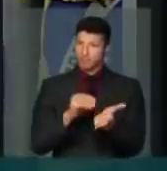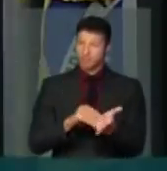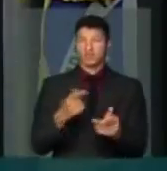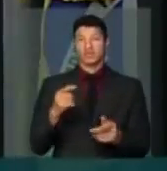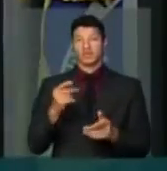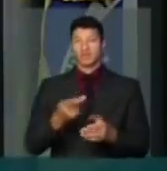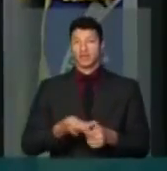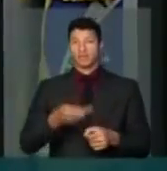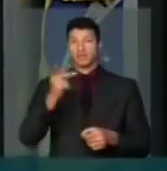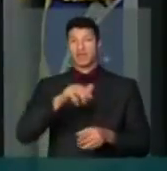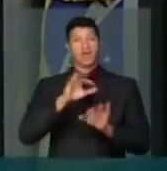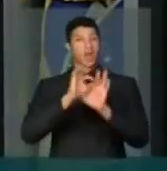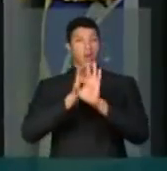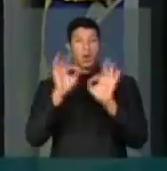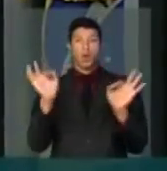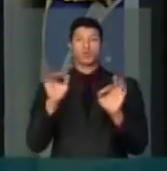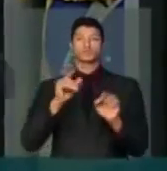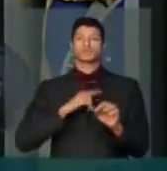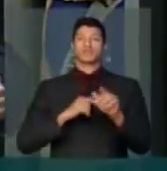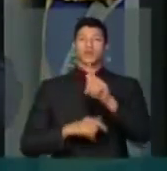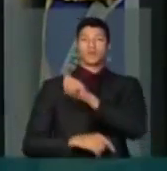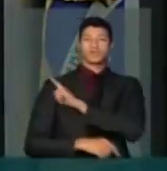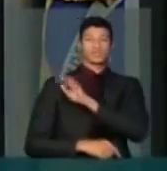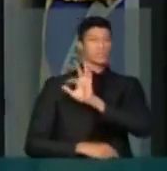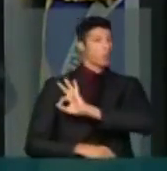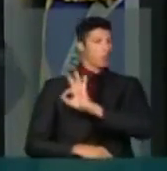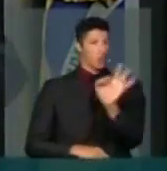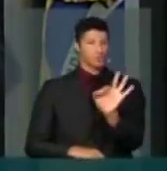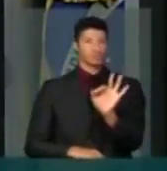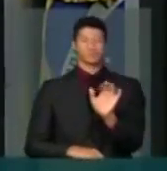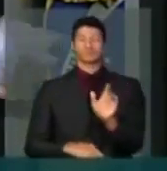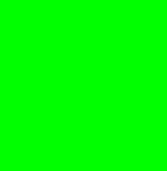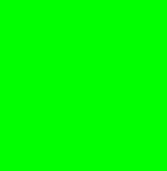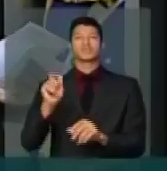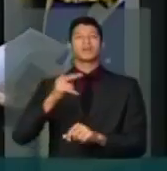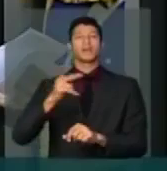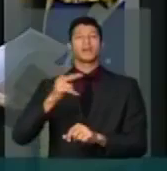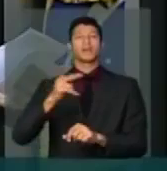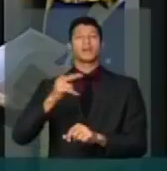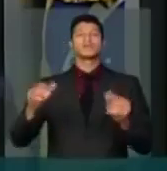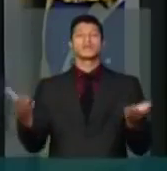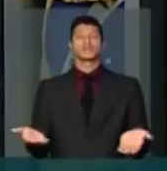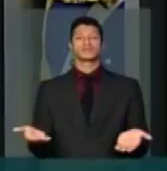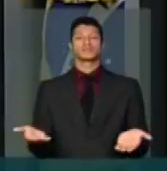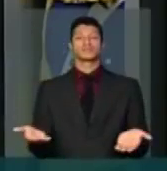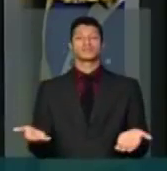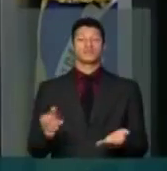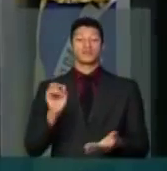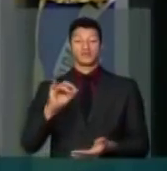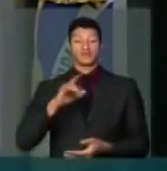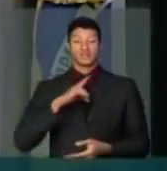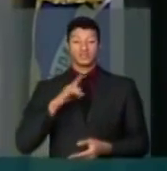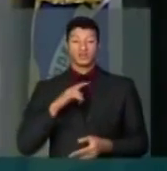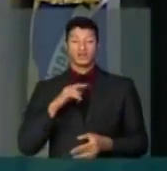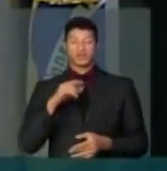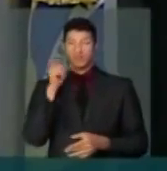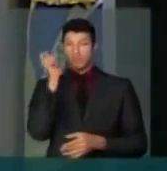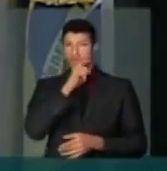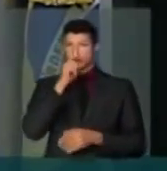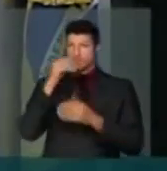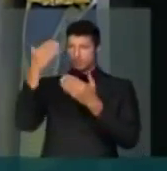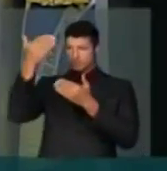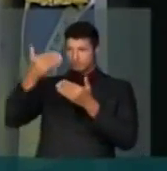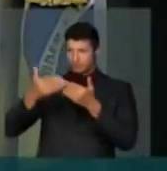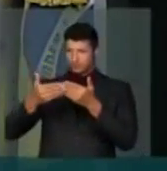que a Petrobras é ótima, tem uma gestão ótima na Petrobras. Que país é esse? Se tivesse um setor de mentira